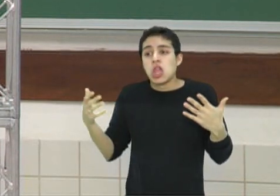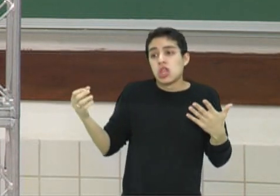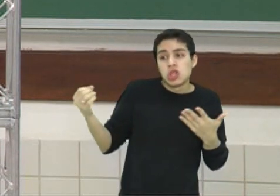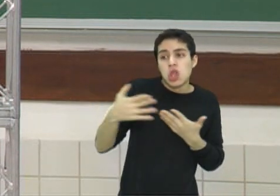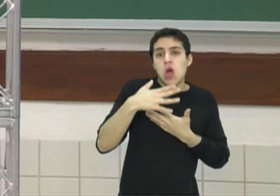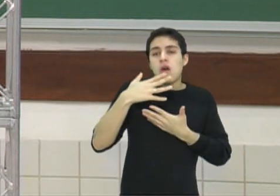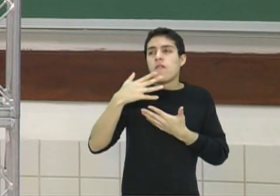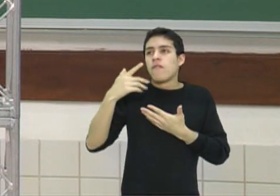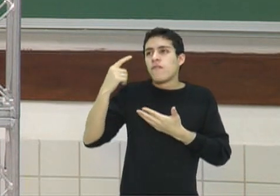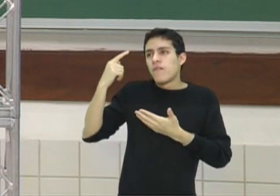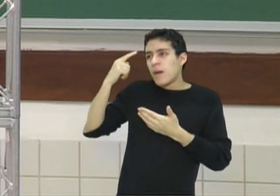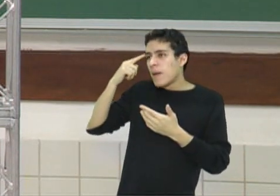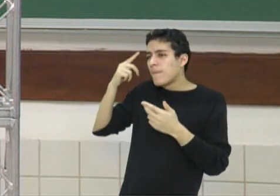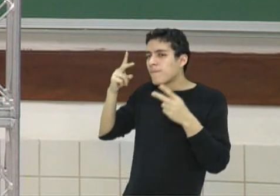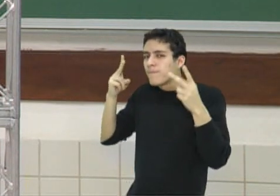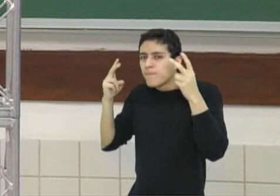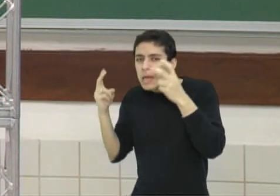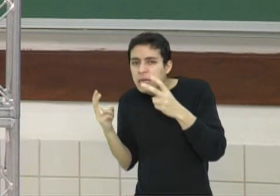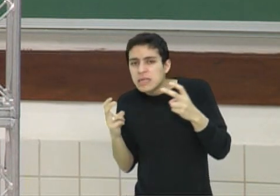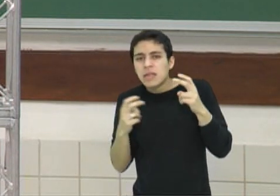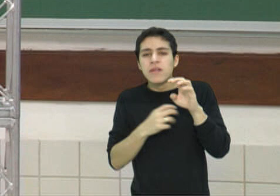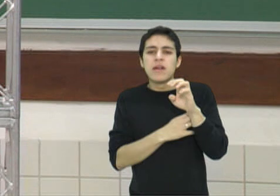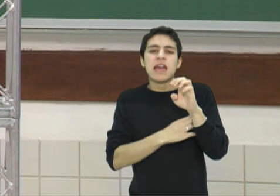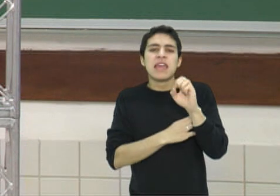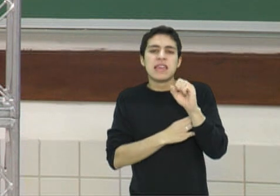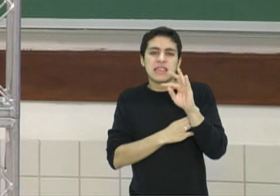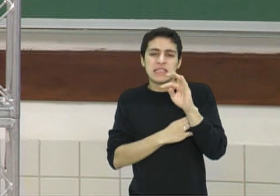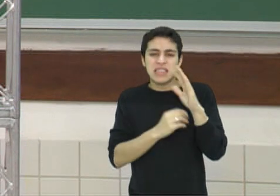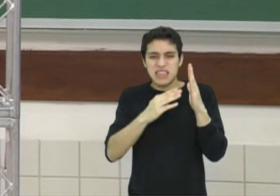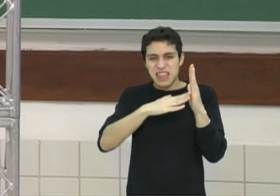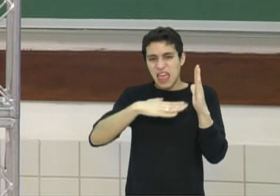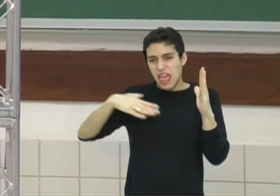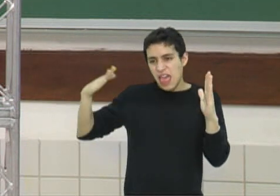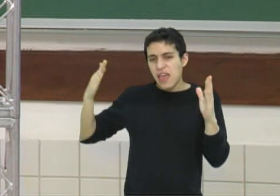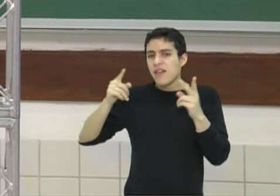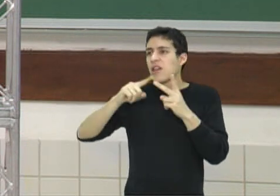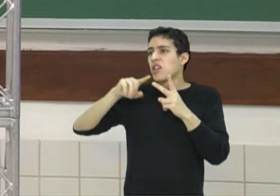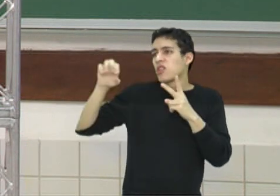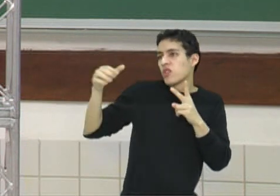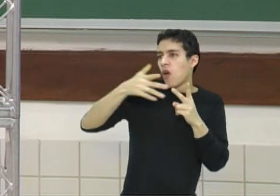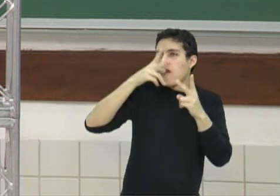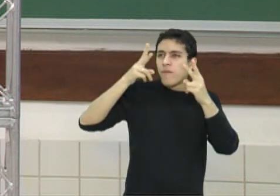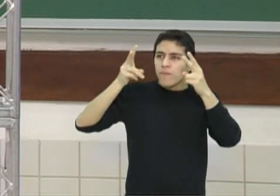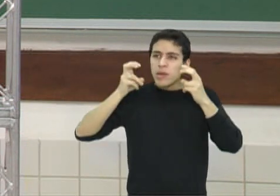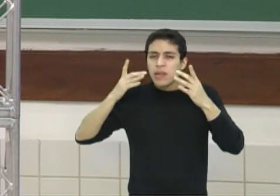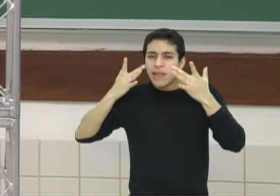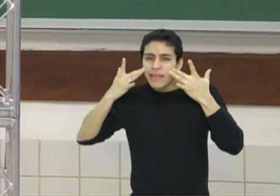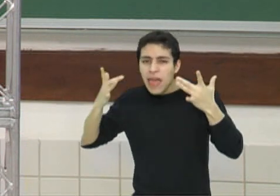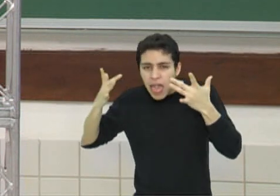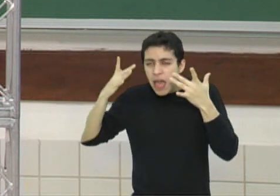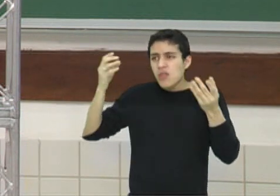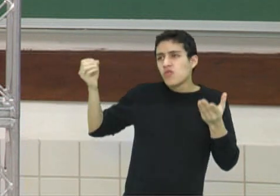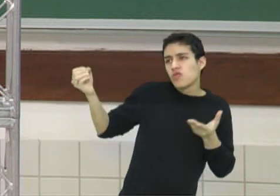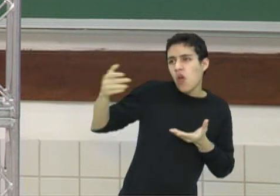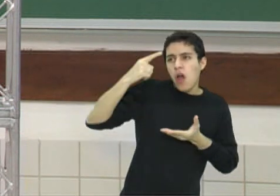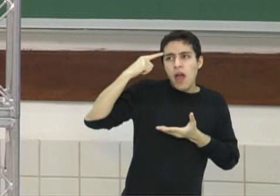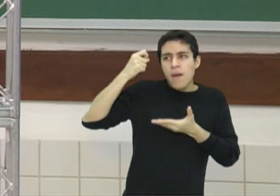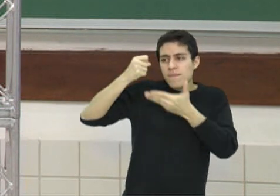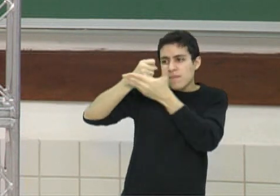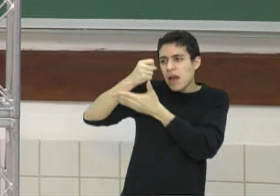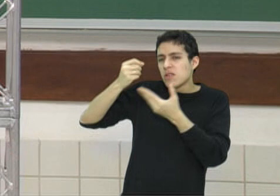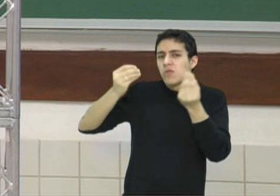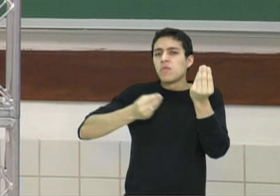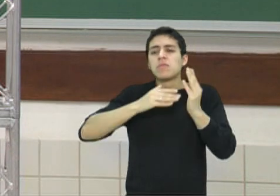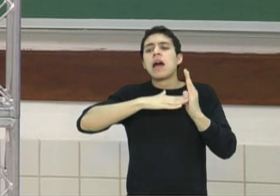noção estética, uma nova noção de literatura, uma nova noção de teatro, uma nova noção de própria